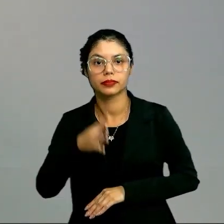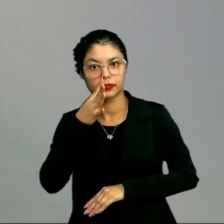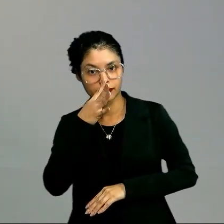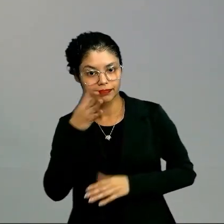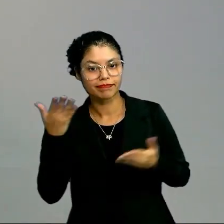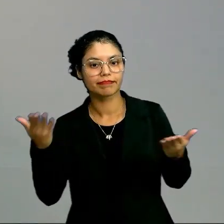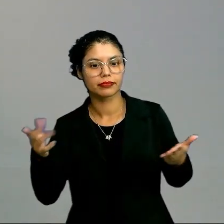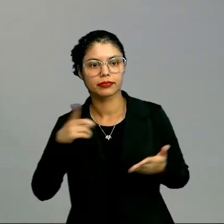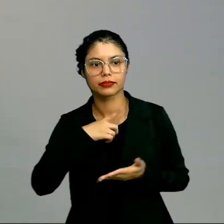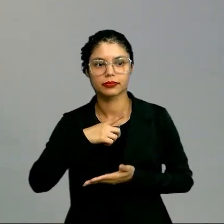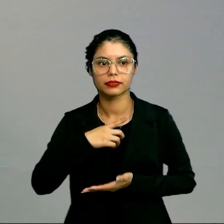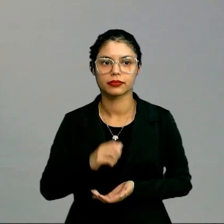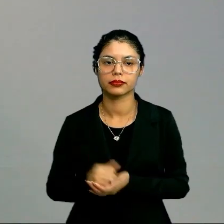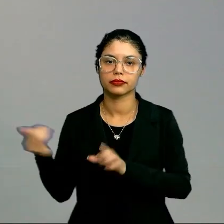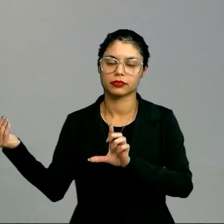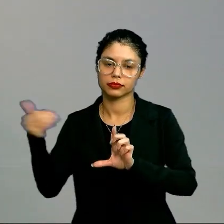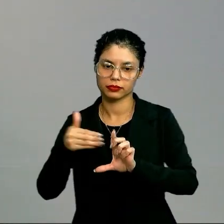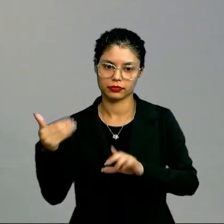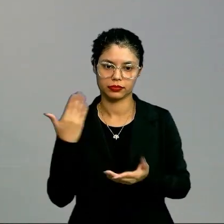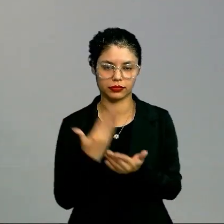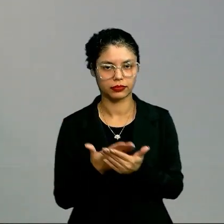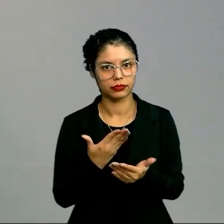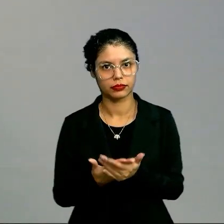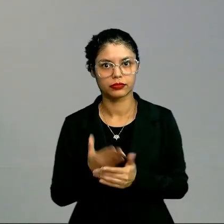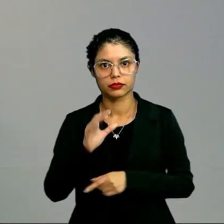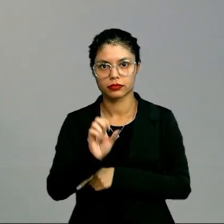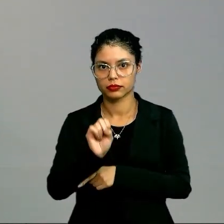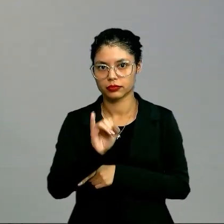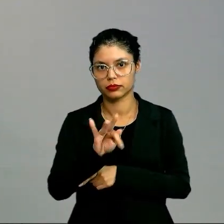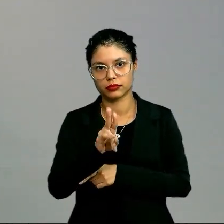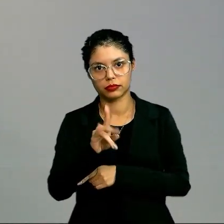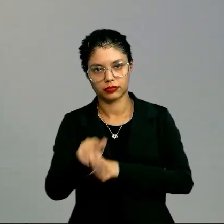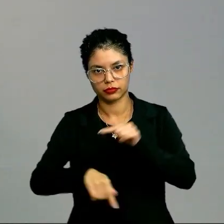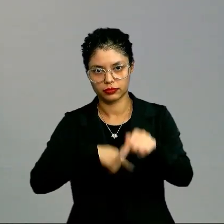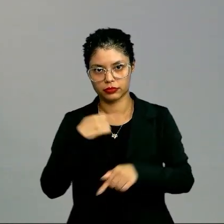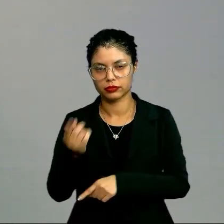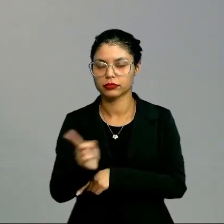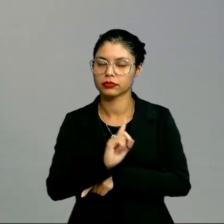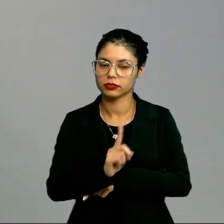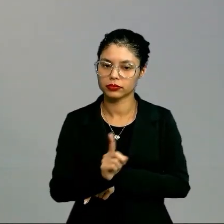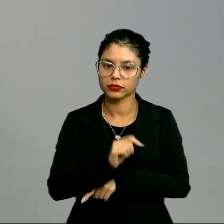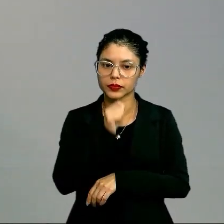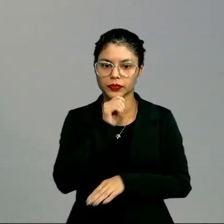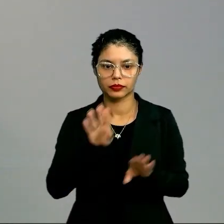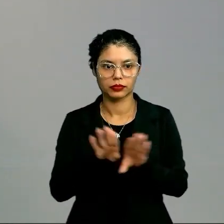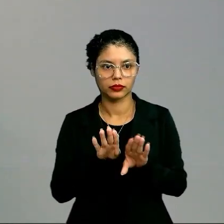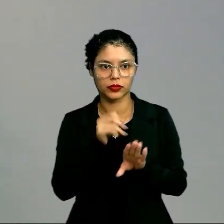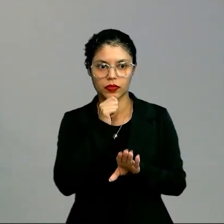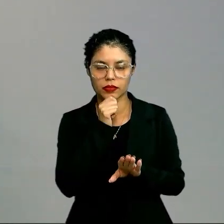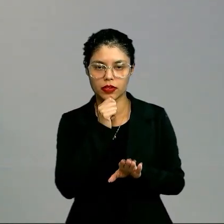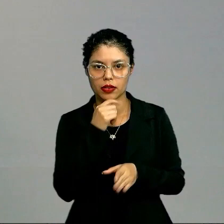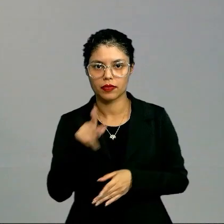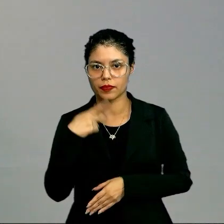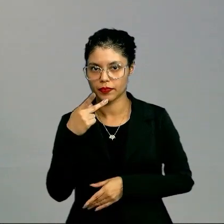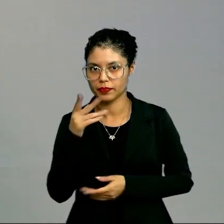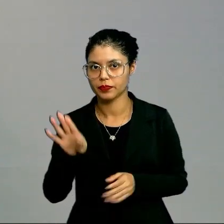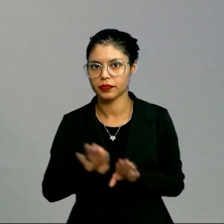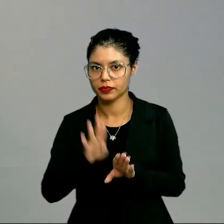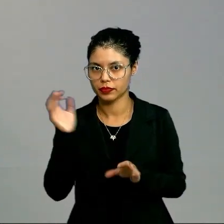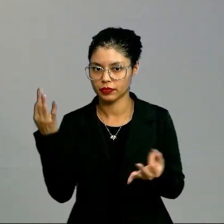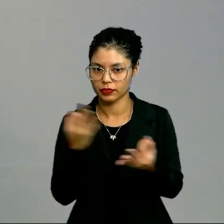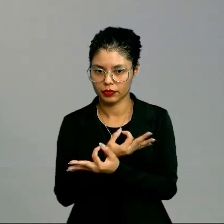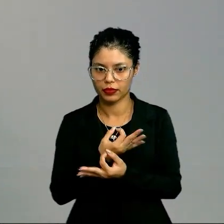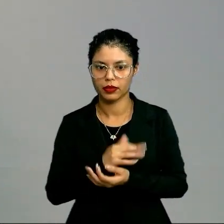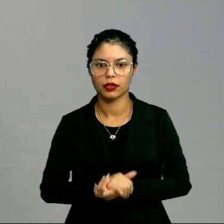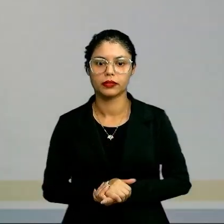também temos aí na plataforma a aula sobre cinética, química, velocidade de reações, onde nós falamos sobre catalisadores.